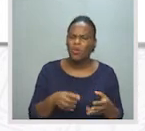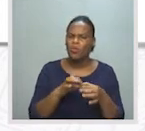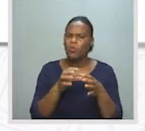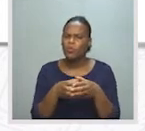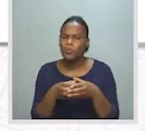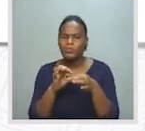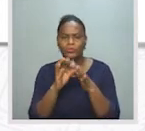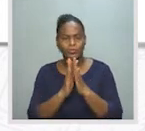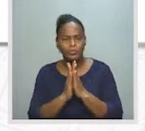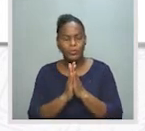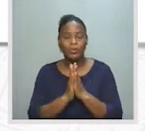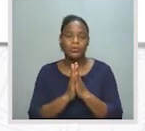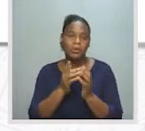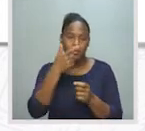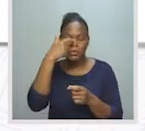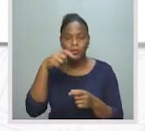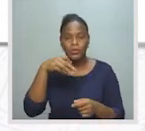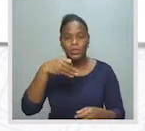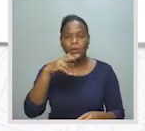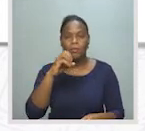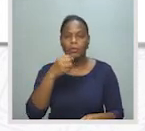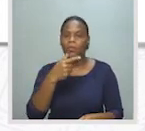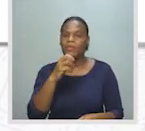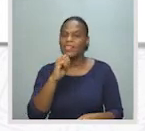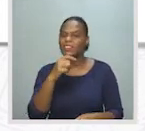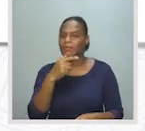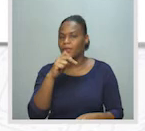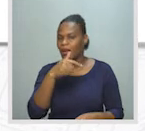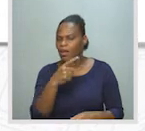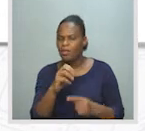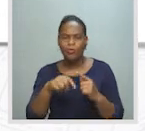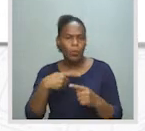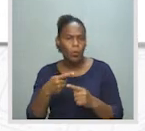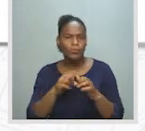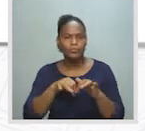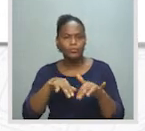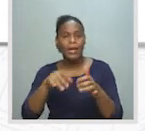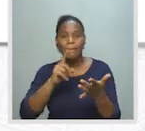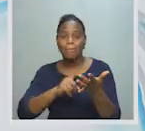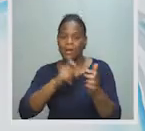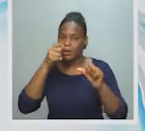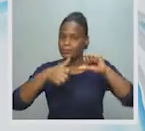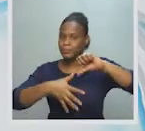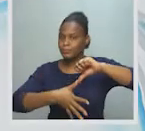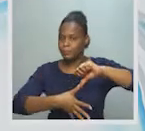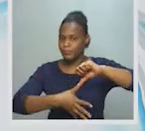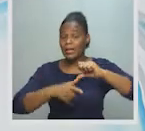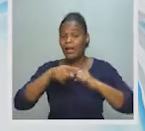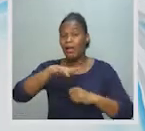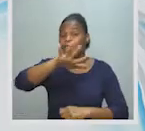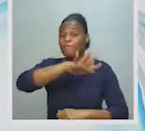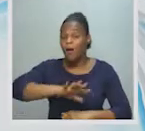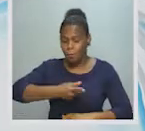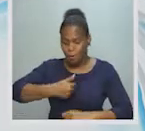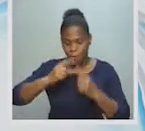seitas protestantes e espíritas invadiram a América Latina, etc. Então, são